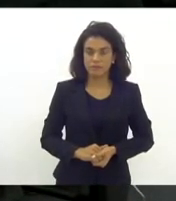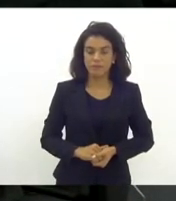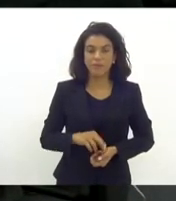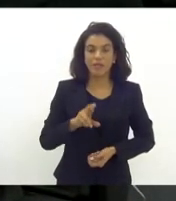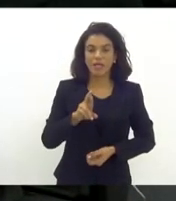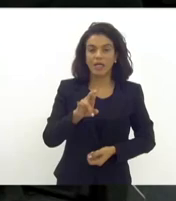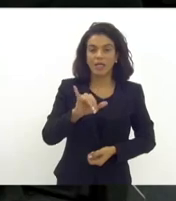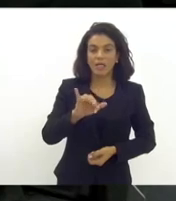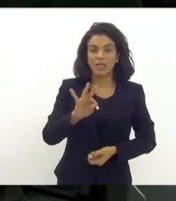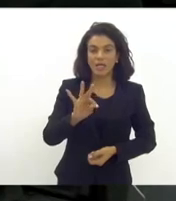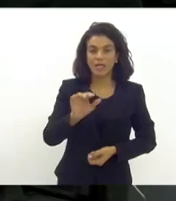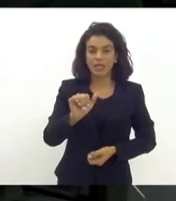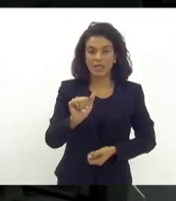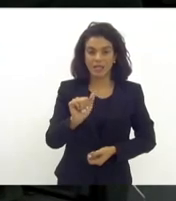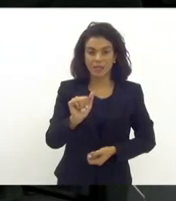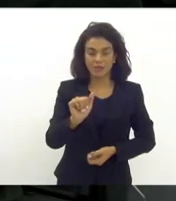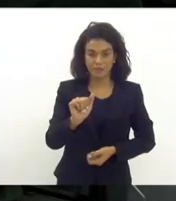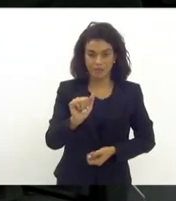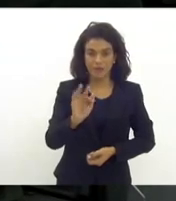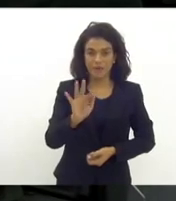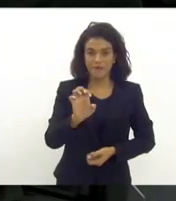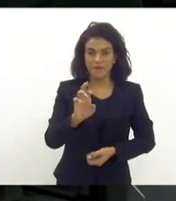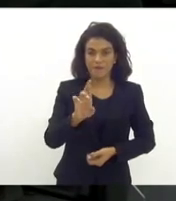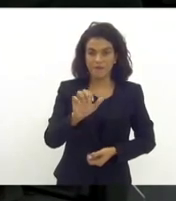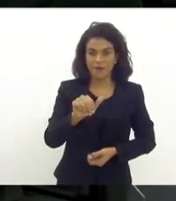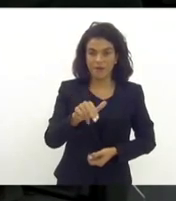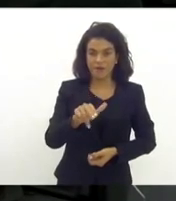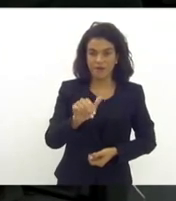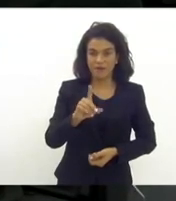Rita Fernandes por favor dois minutos tá